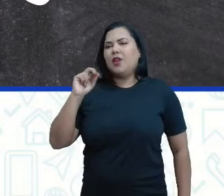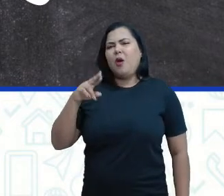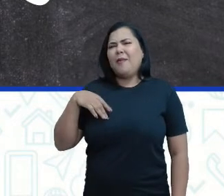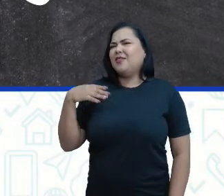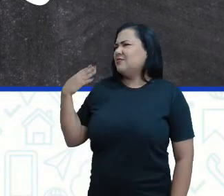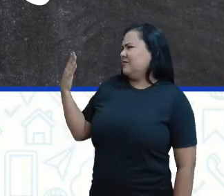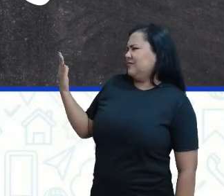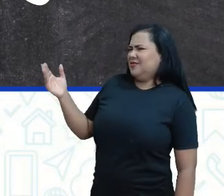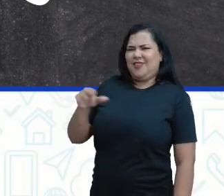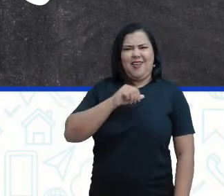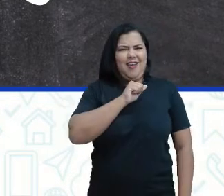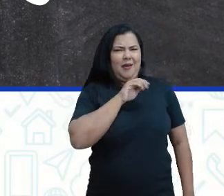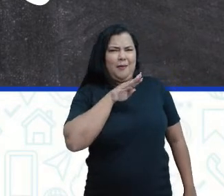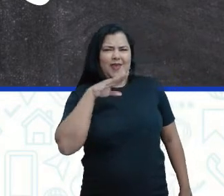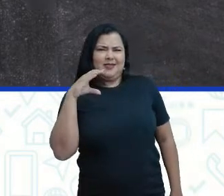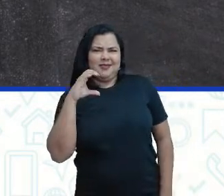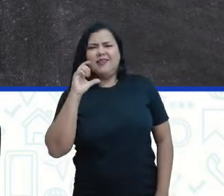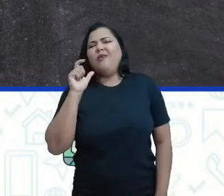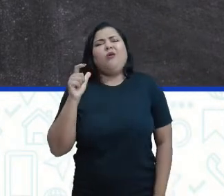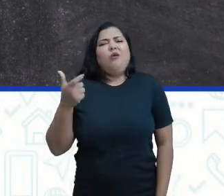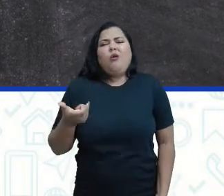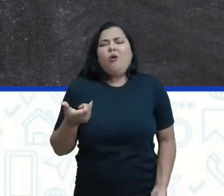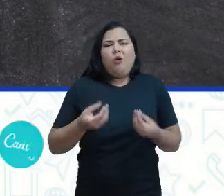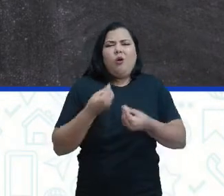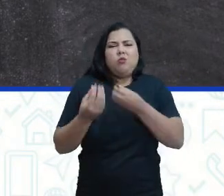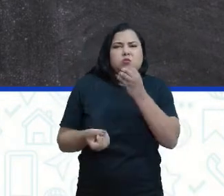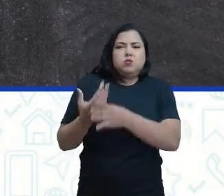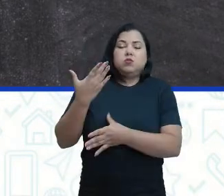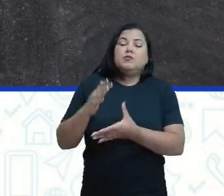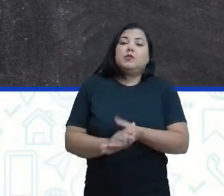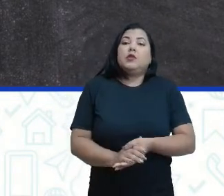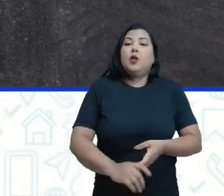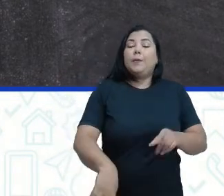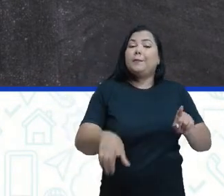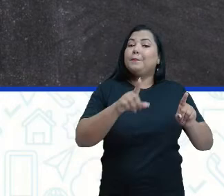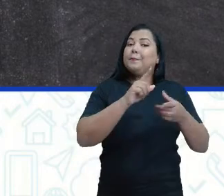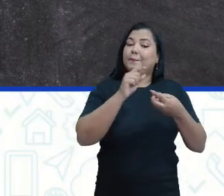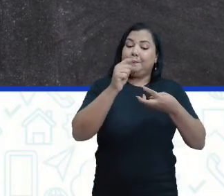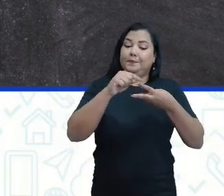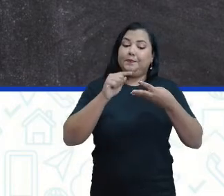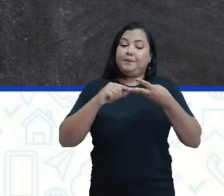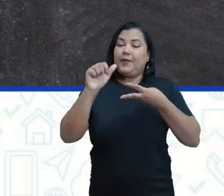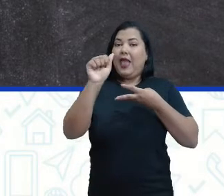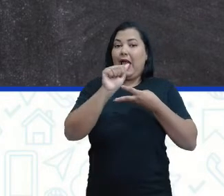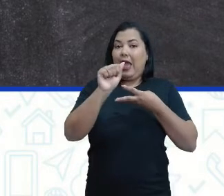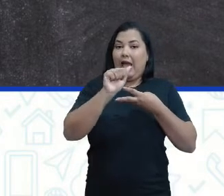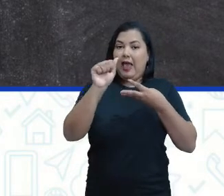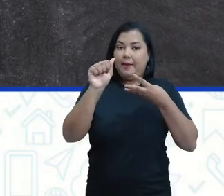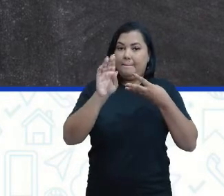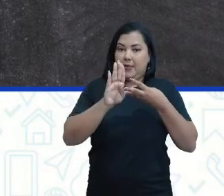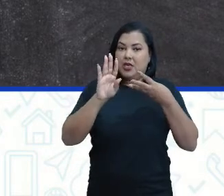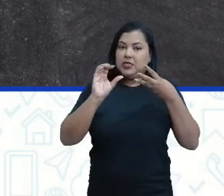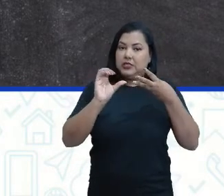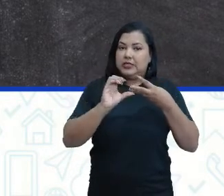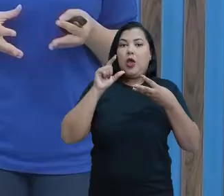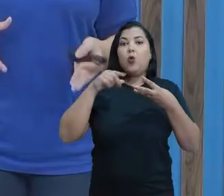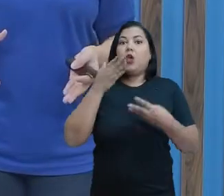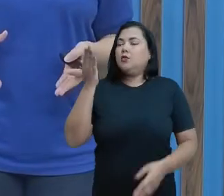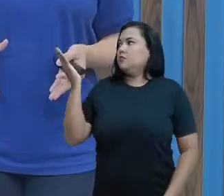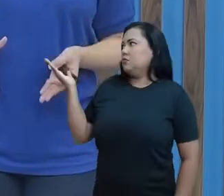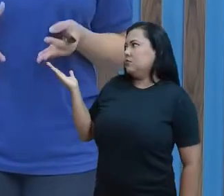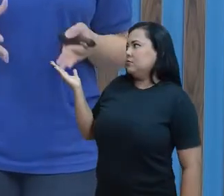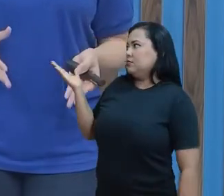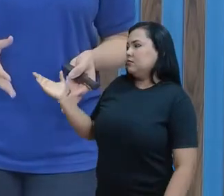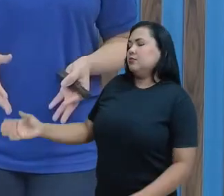esse c, professora, veio de onde, né? A gente tem que esse a, b e c são chamados de coeficientes. Então,